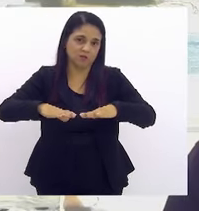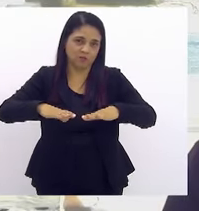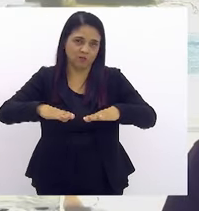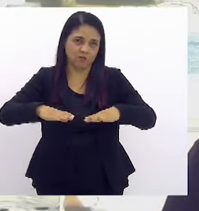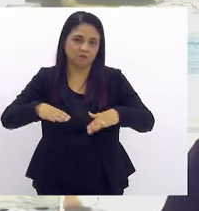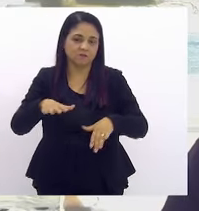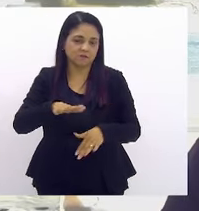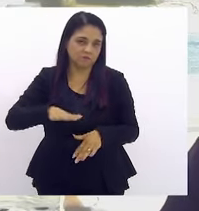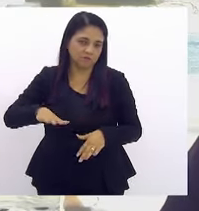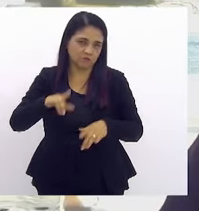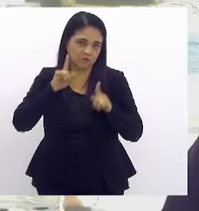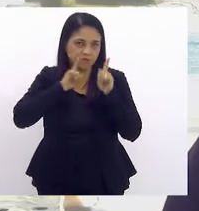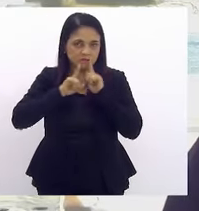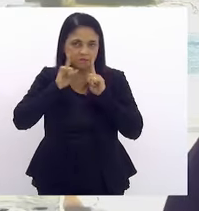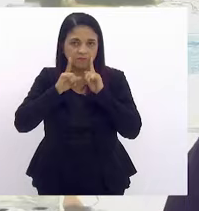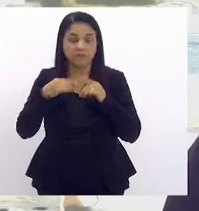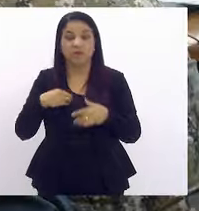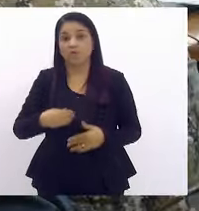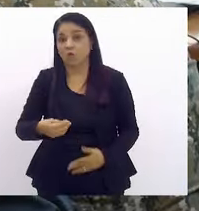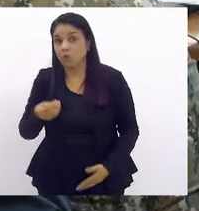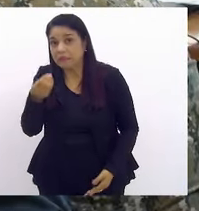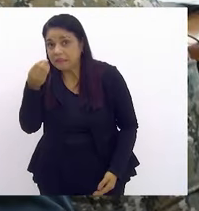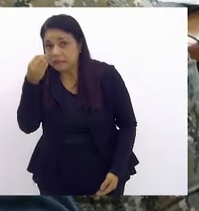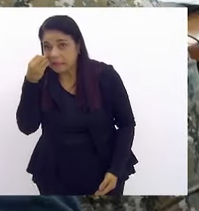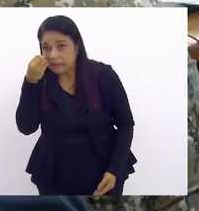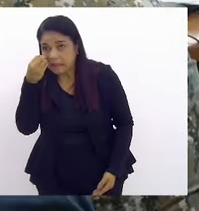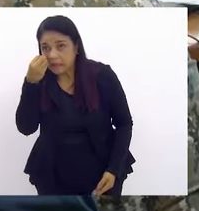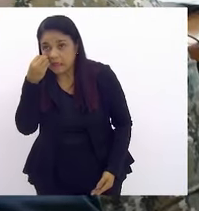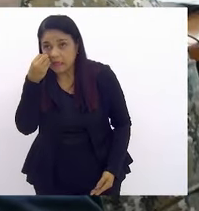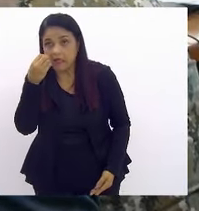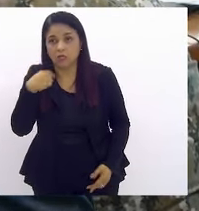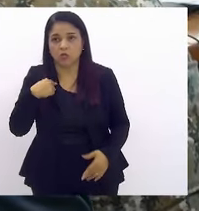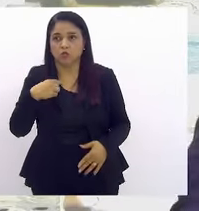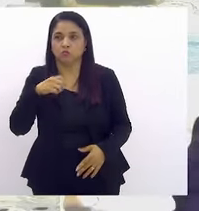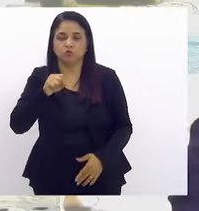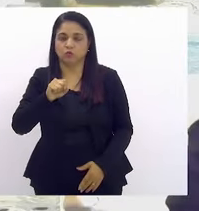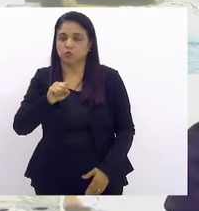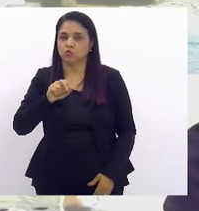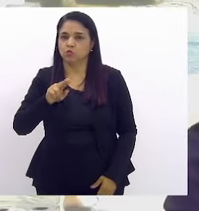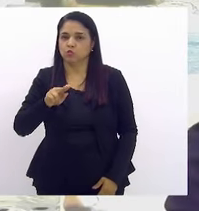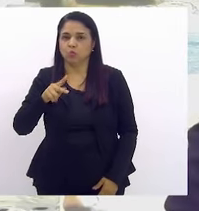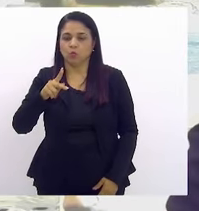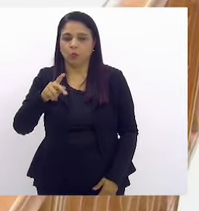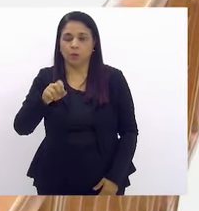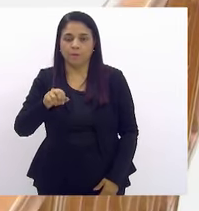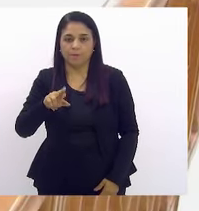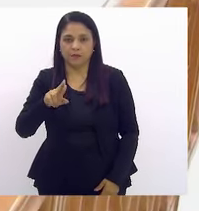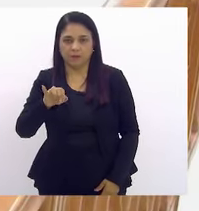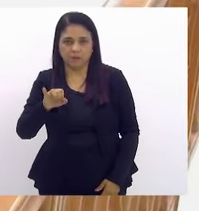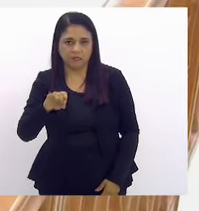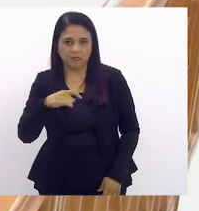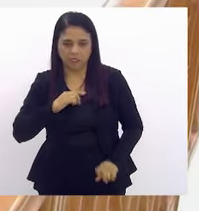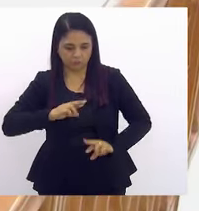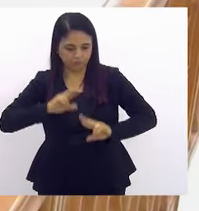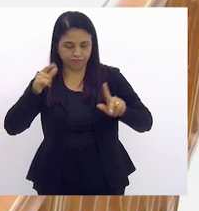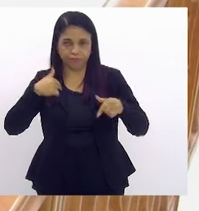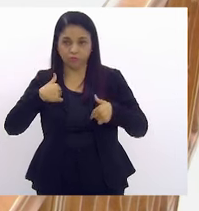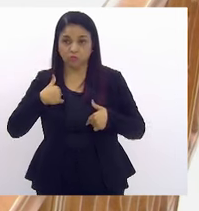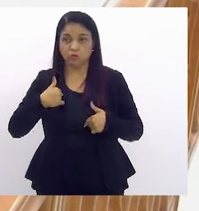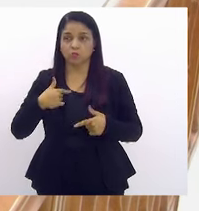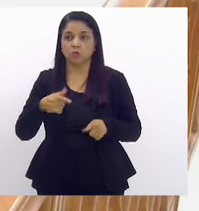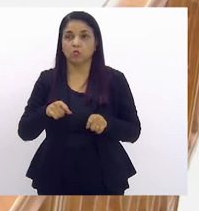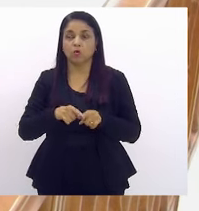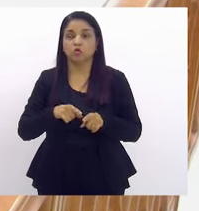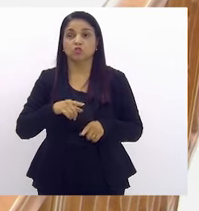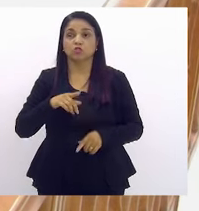Tá, bom, vou tentar atender. Eu não sou o superintendente do INEA, infelizmente, eu sou o gestor do Parque Estadual da Serra da Tiririca,